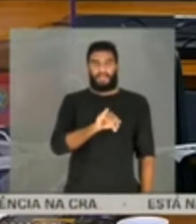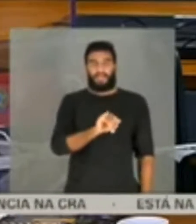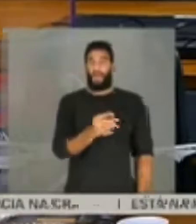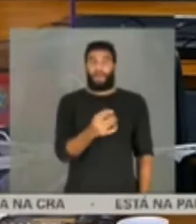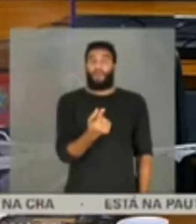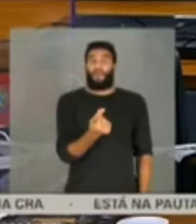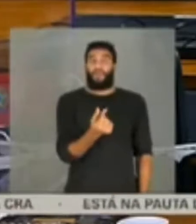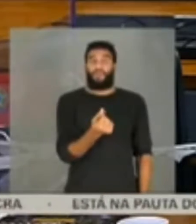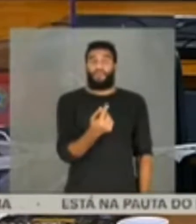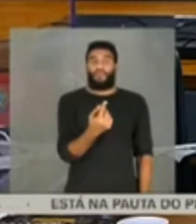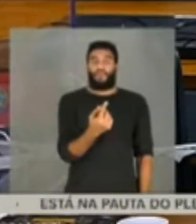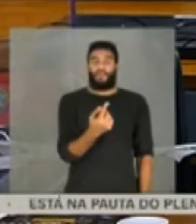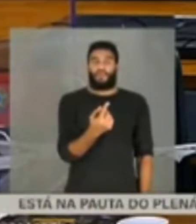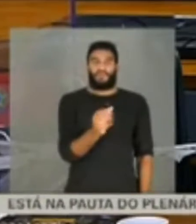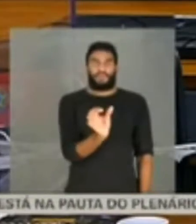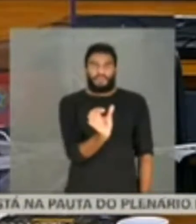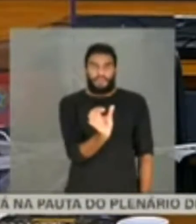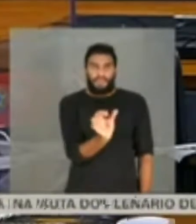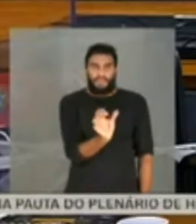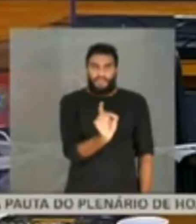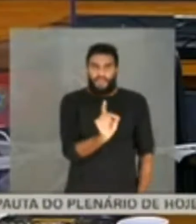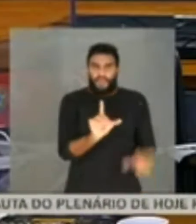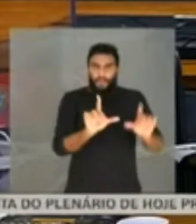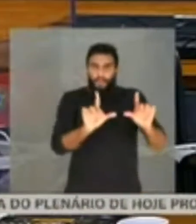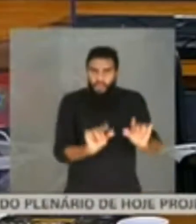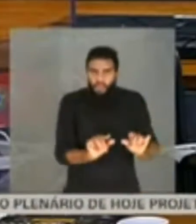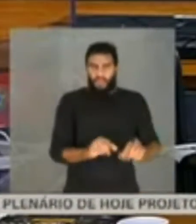menos de $6.